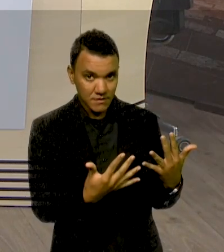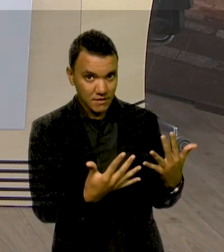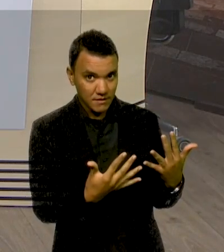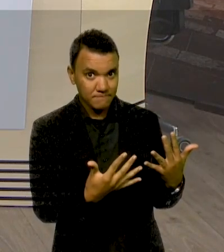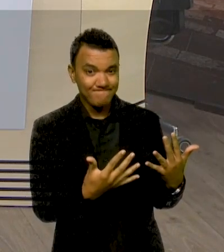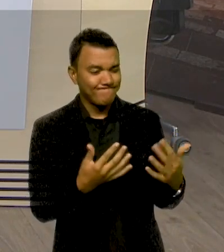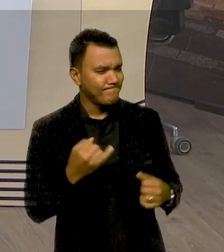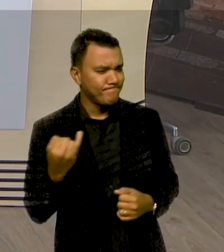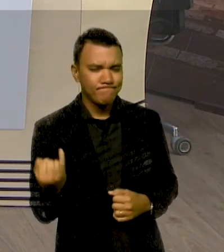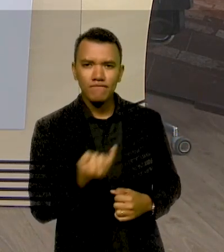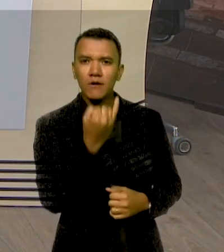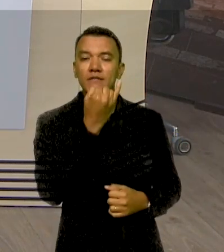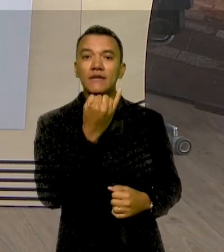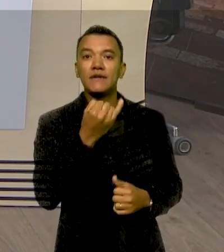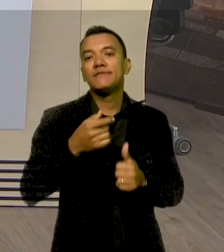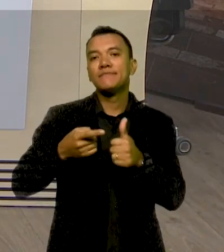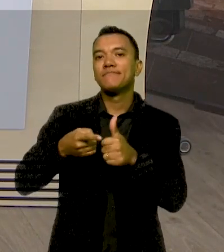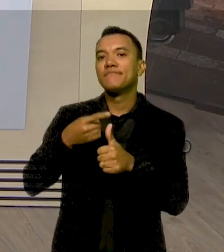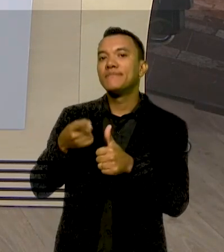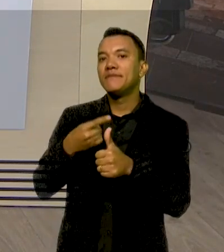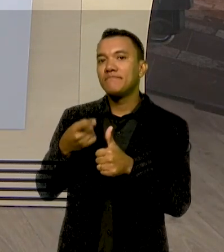primeiro conhecer